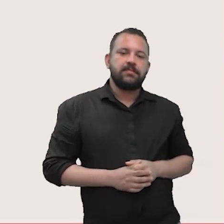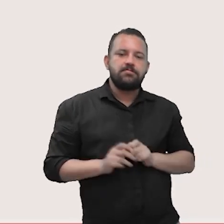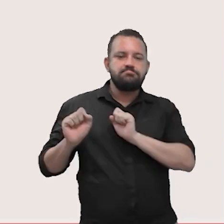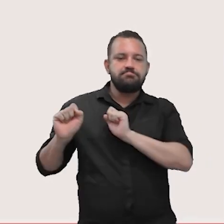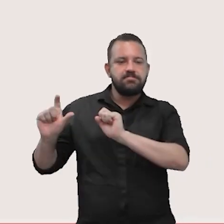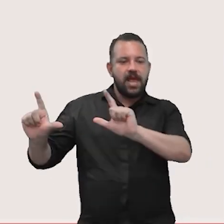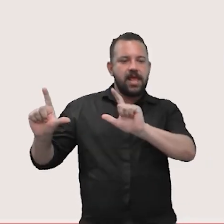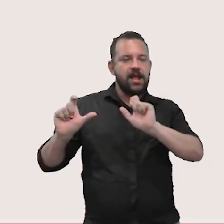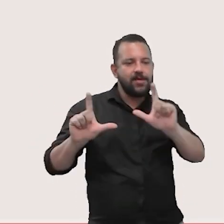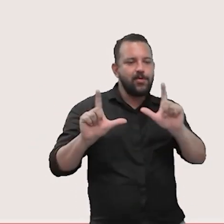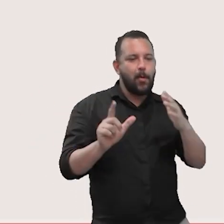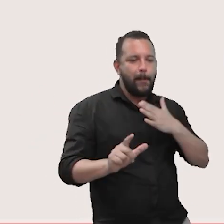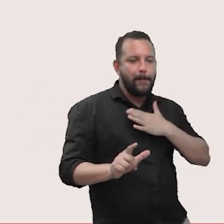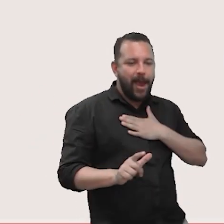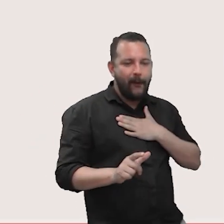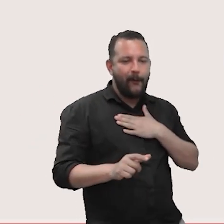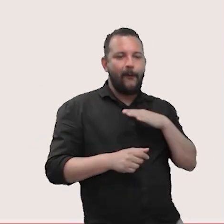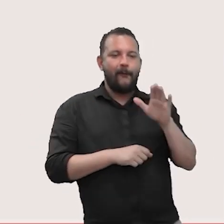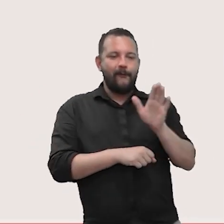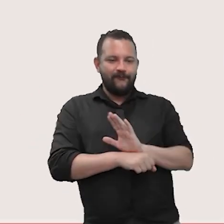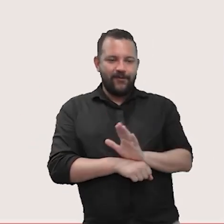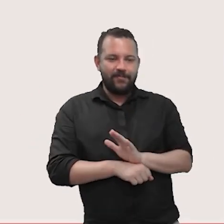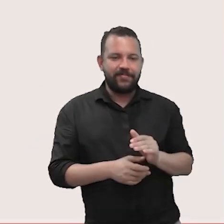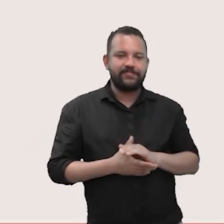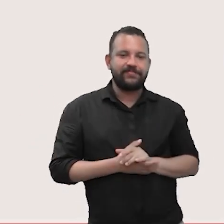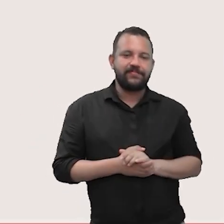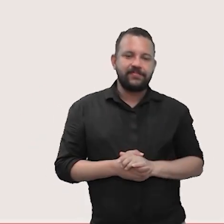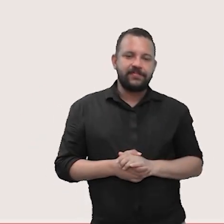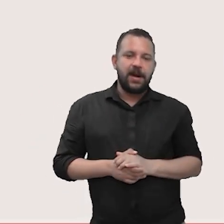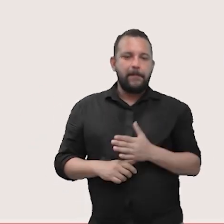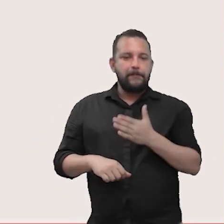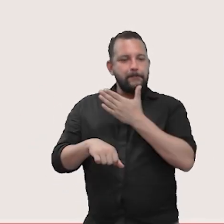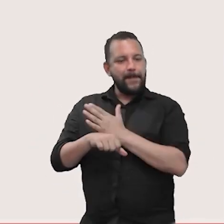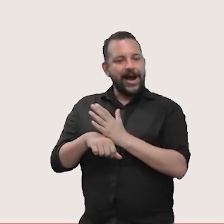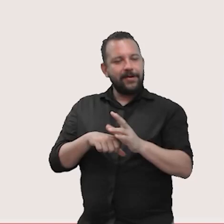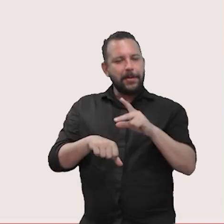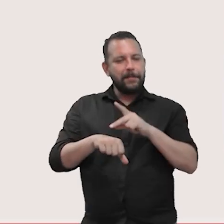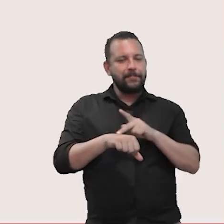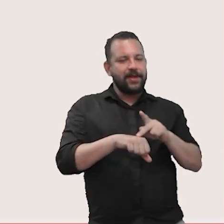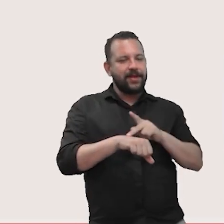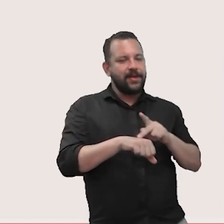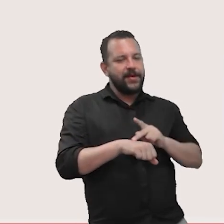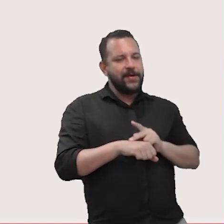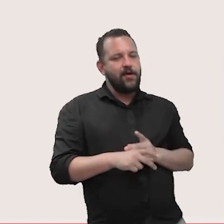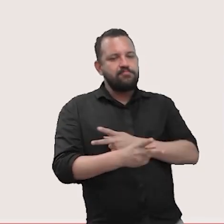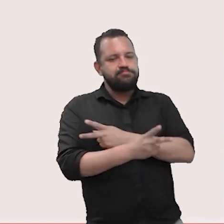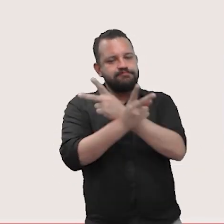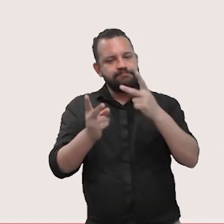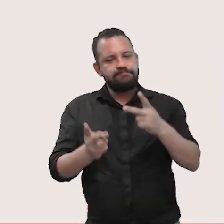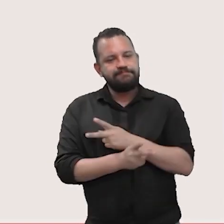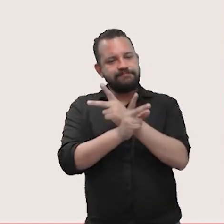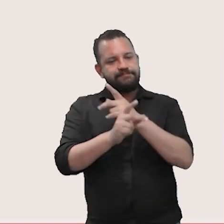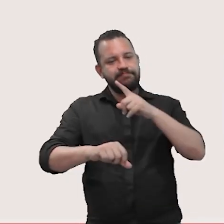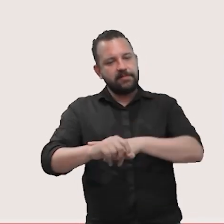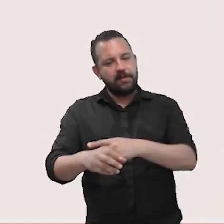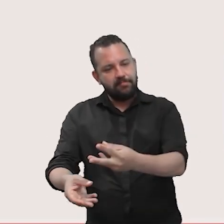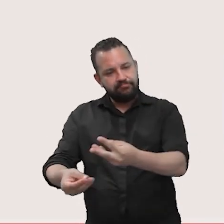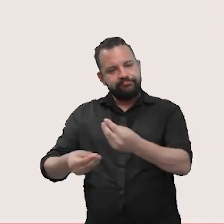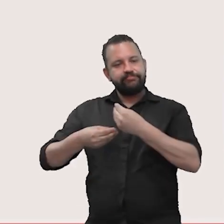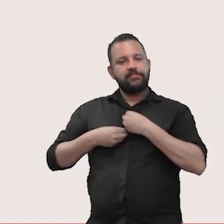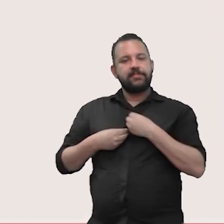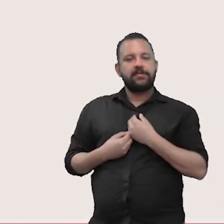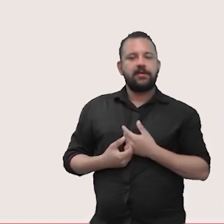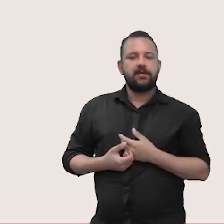meu filme. Olha a primeira pessoa. Em branco e preto. Que o vento levou e o tempo traz. Entre todos